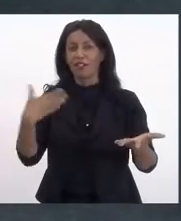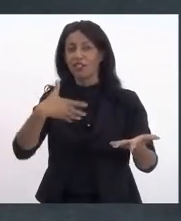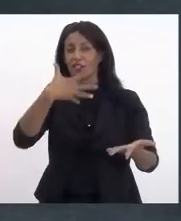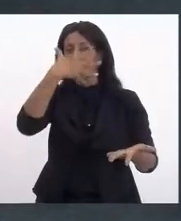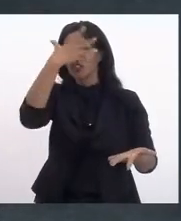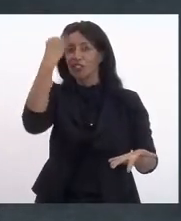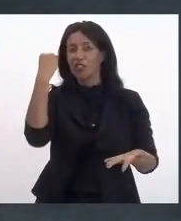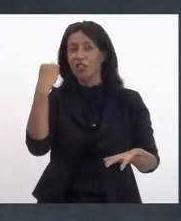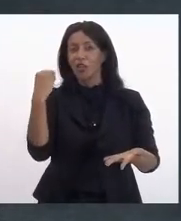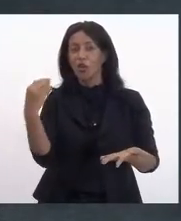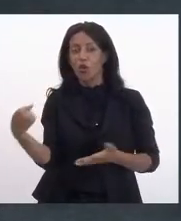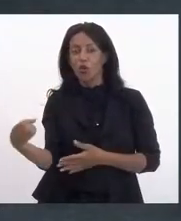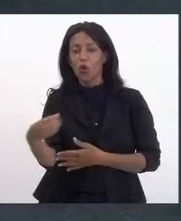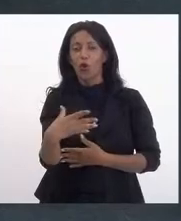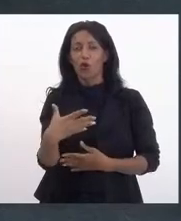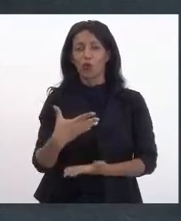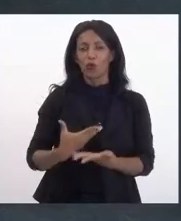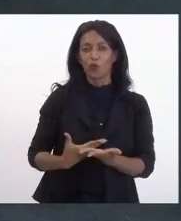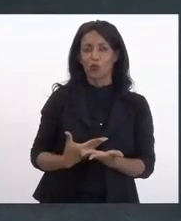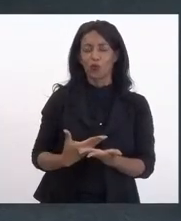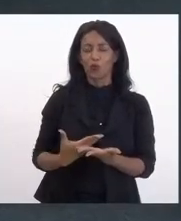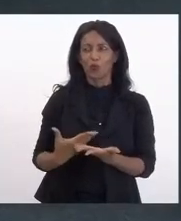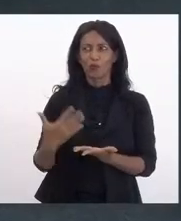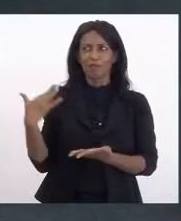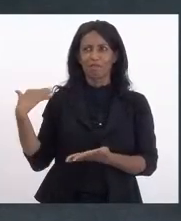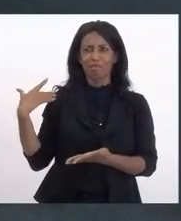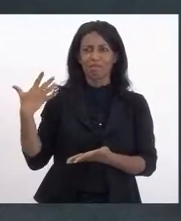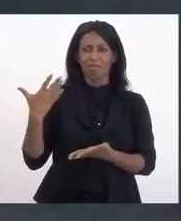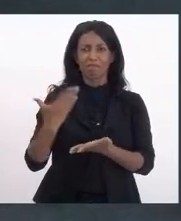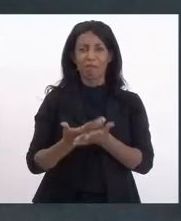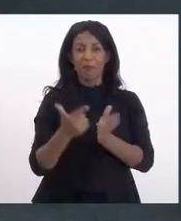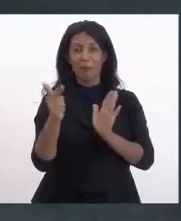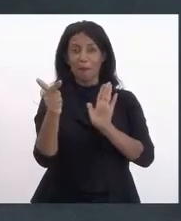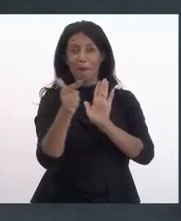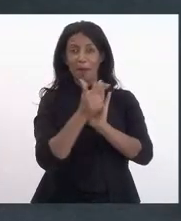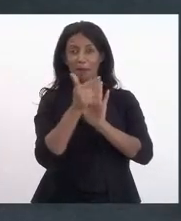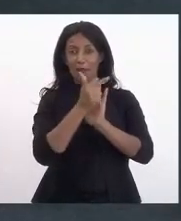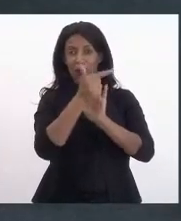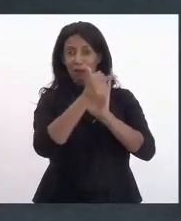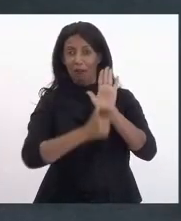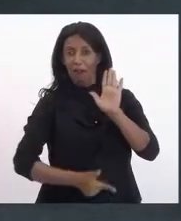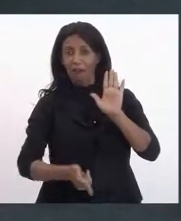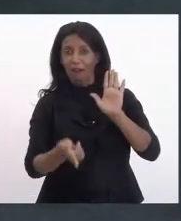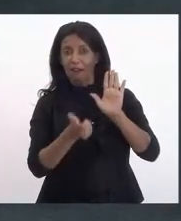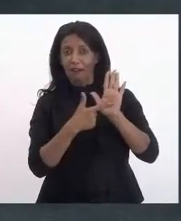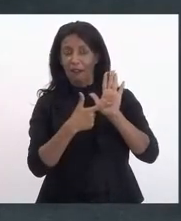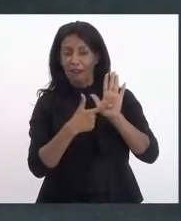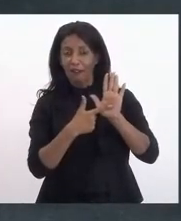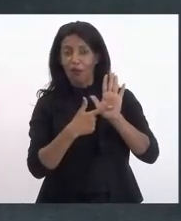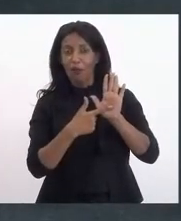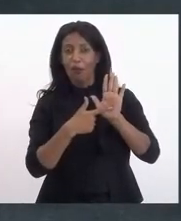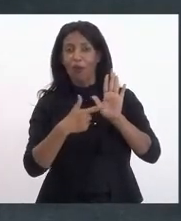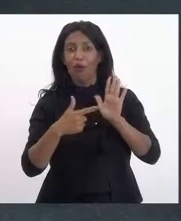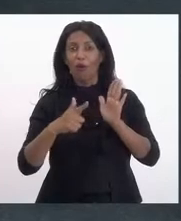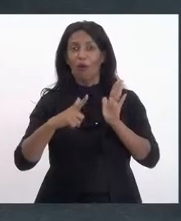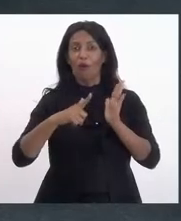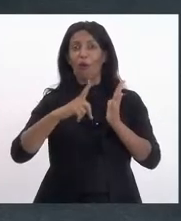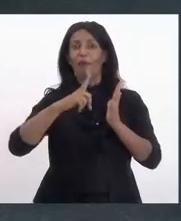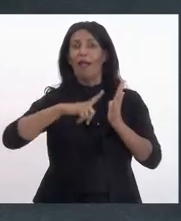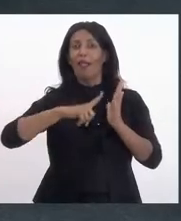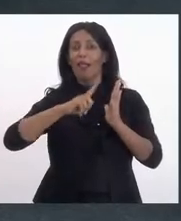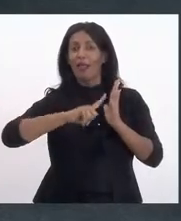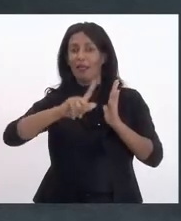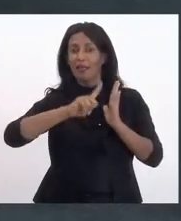esqueceu dos mais modernos. E me trouxe, está aqui até no papel, uma curta letra, sabe de